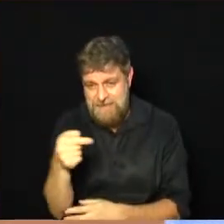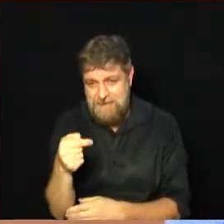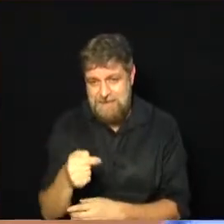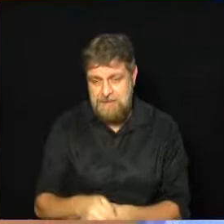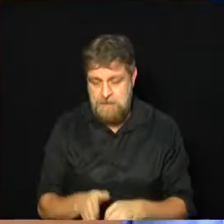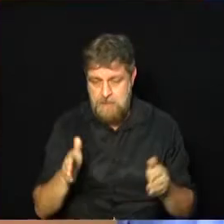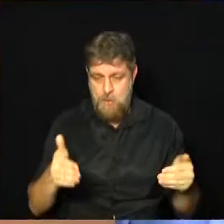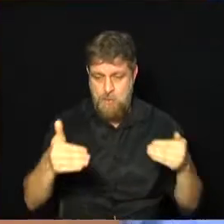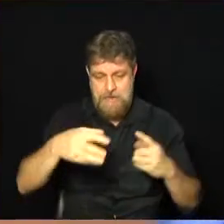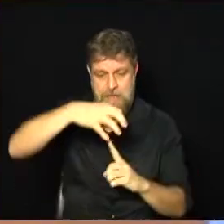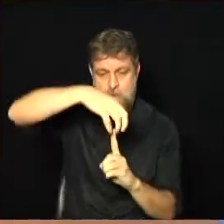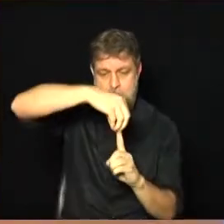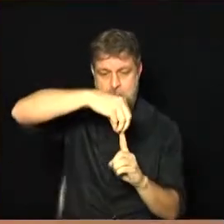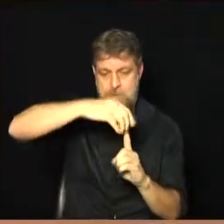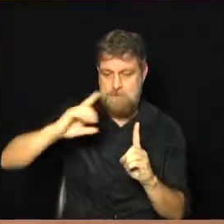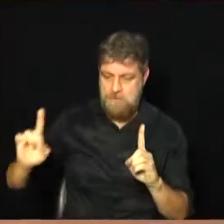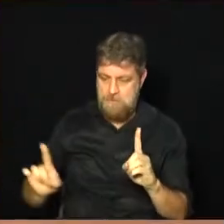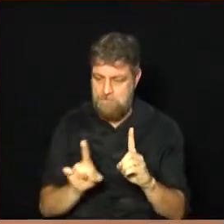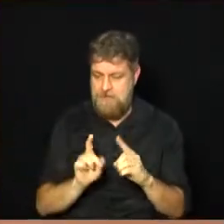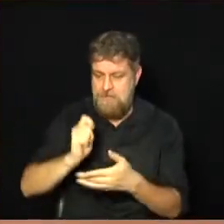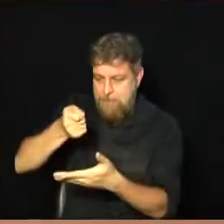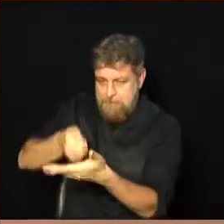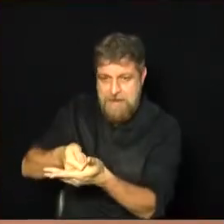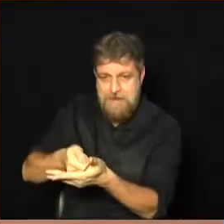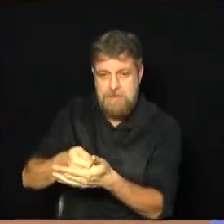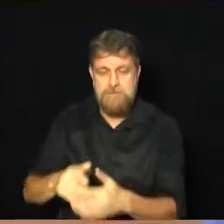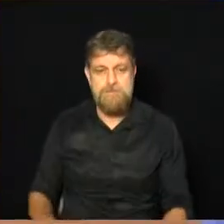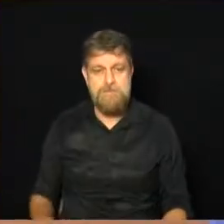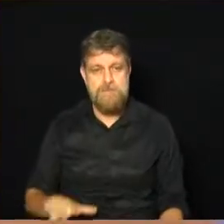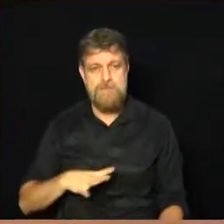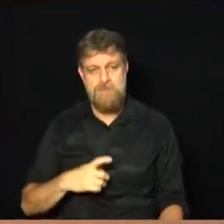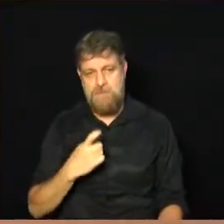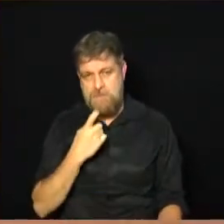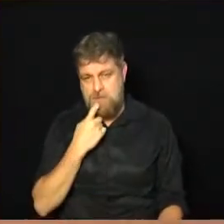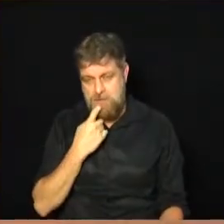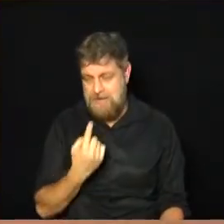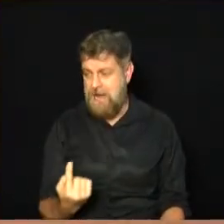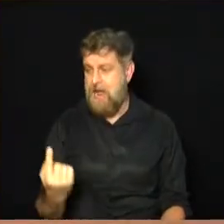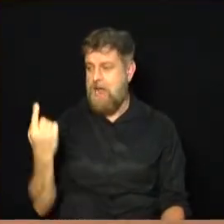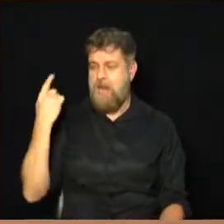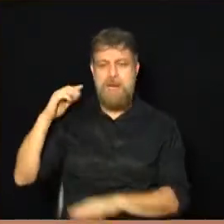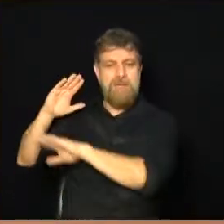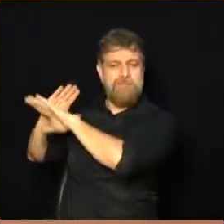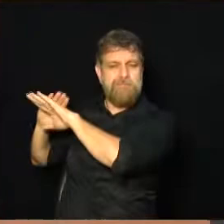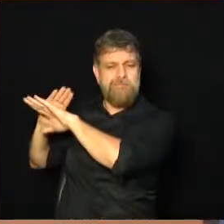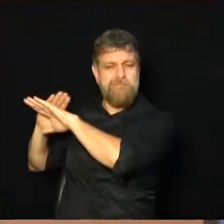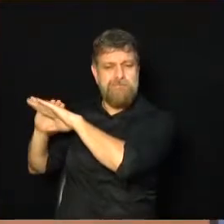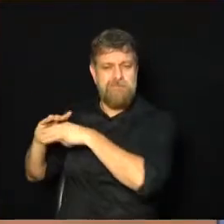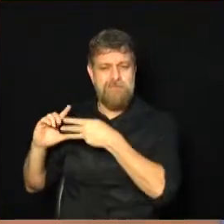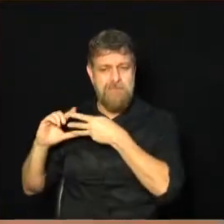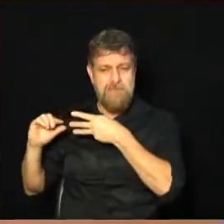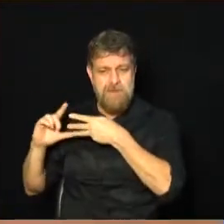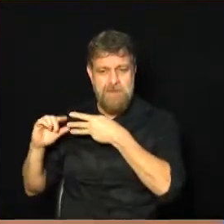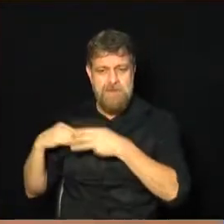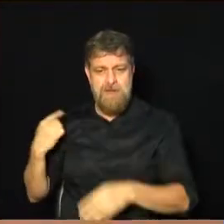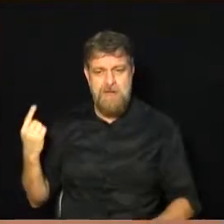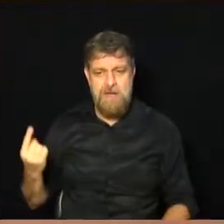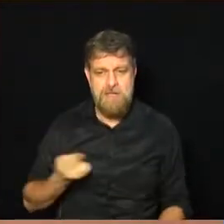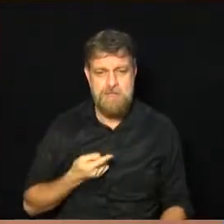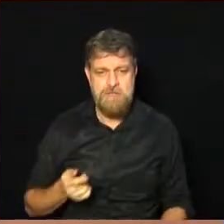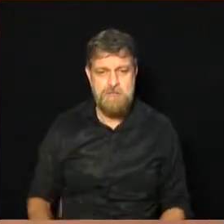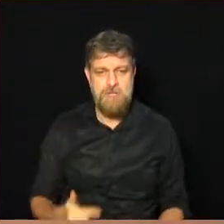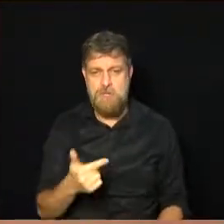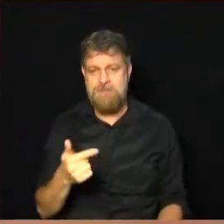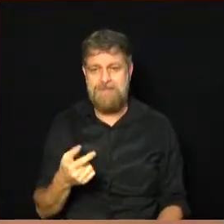estação. Campinas, né, isso já é um projeto que eu implantei lá na INDEC, nós retiramos